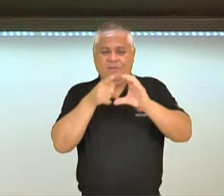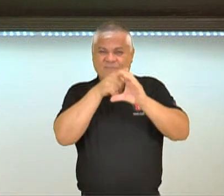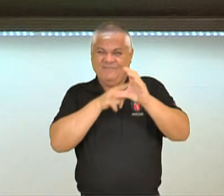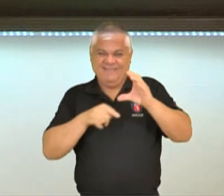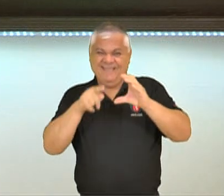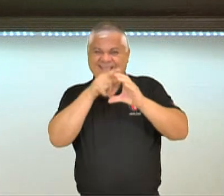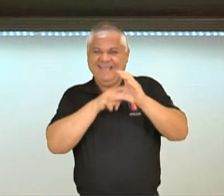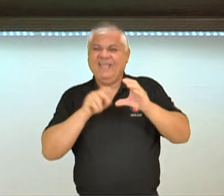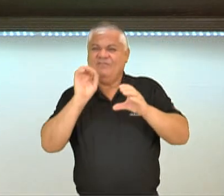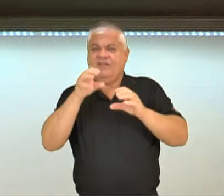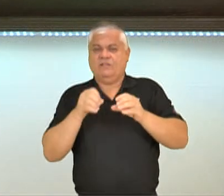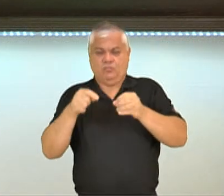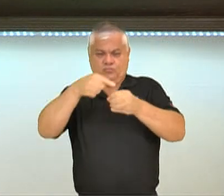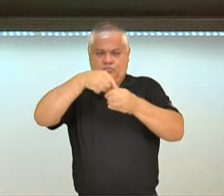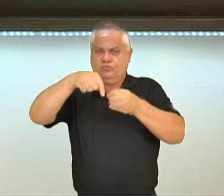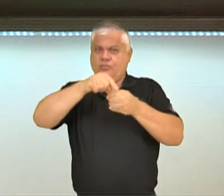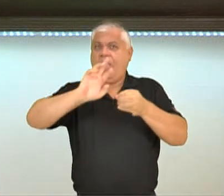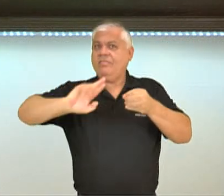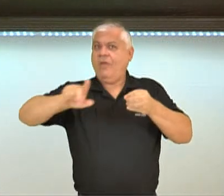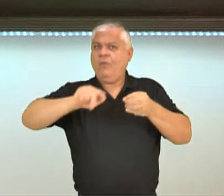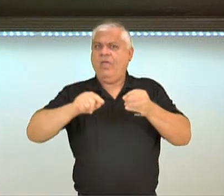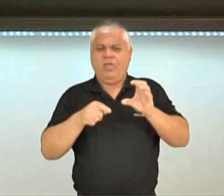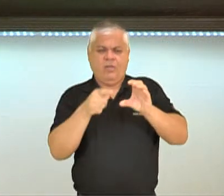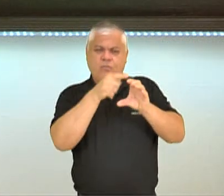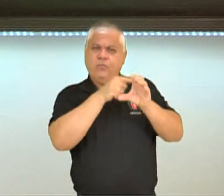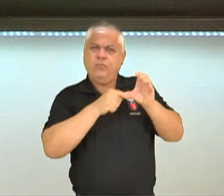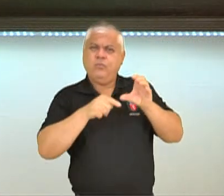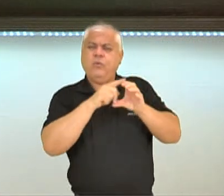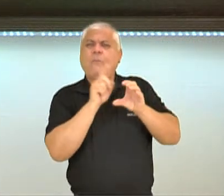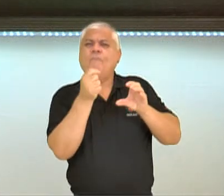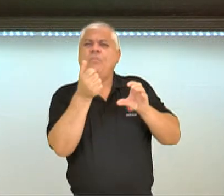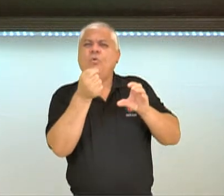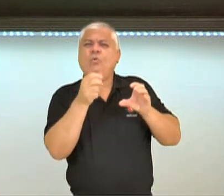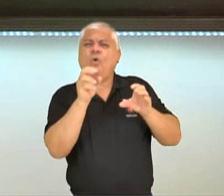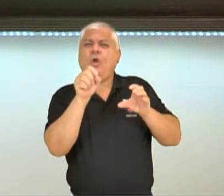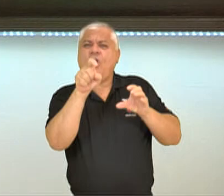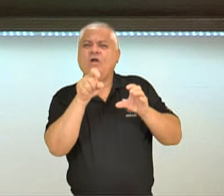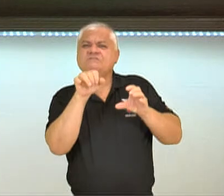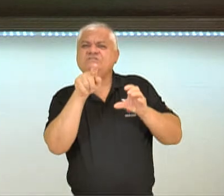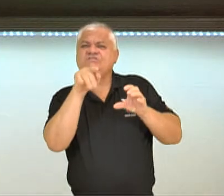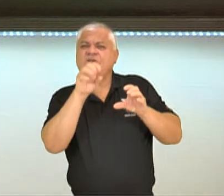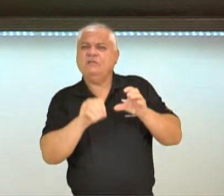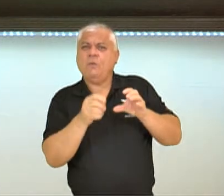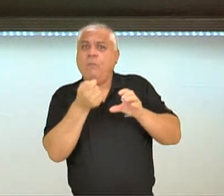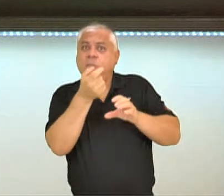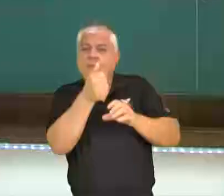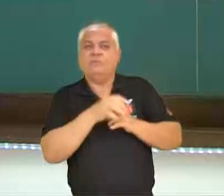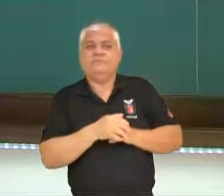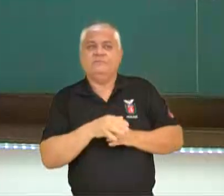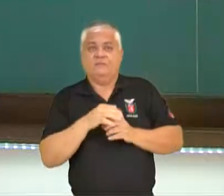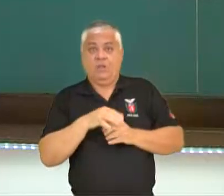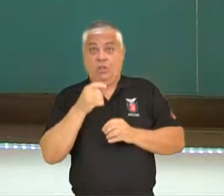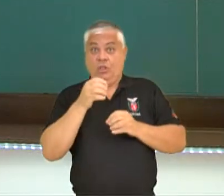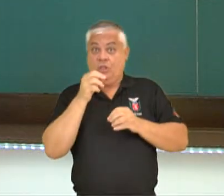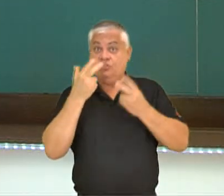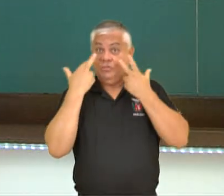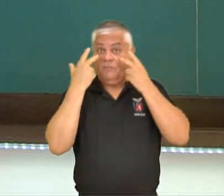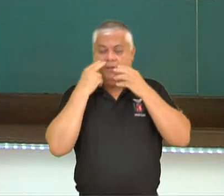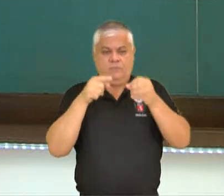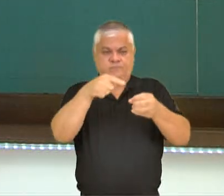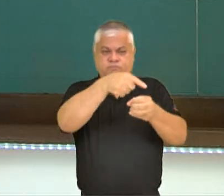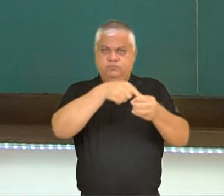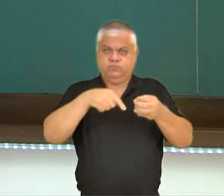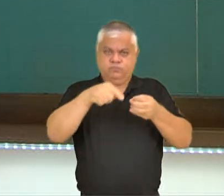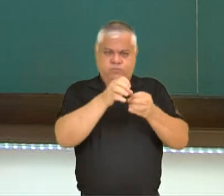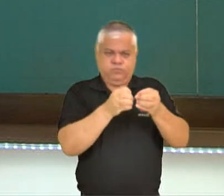formato diferenciado, que carrega menos oxigênio do que deveria carregar. Então, olha só, a hemácia de uma pessoa normal, está